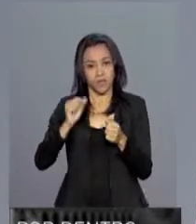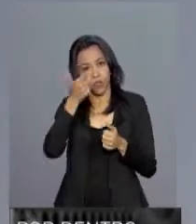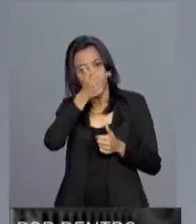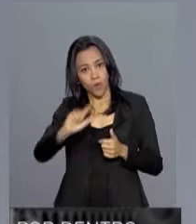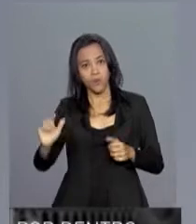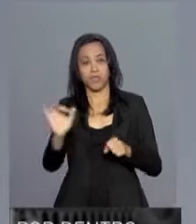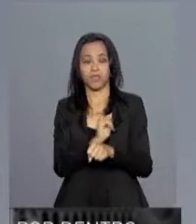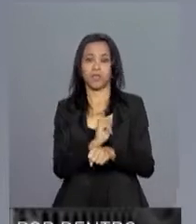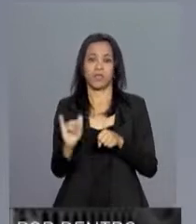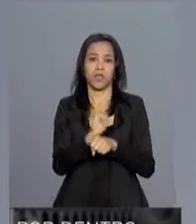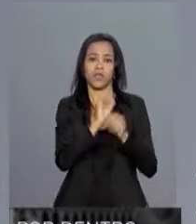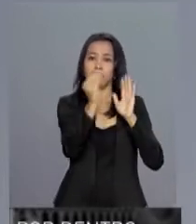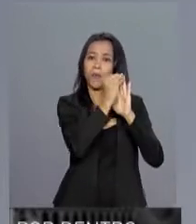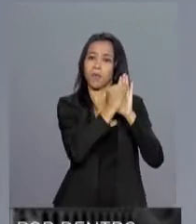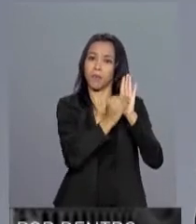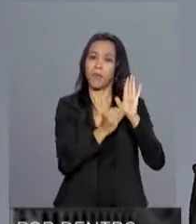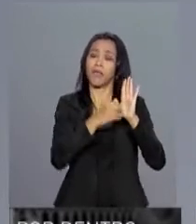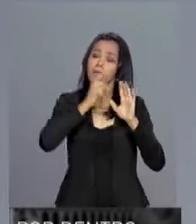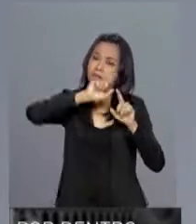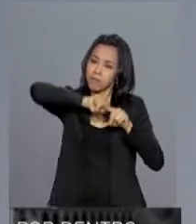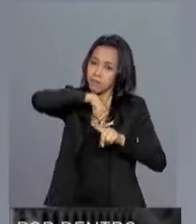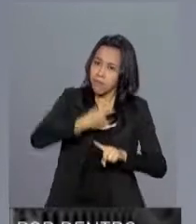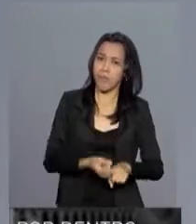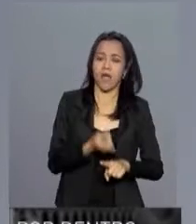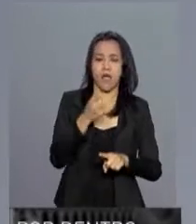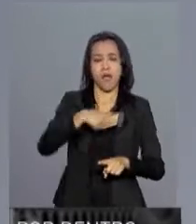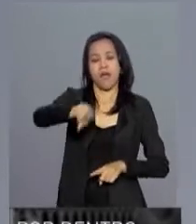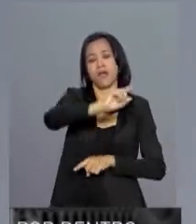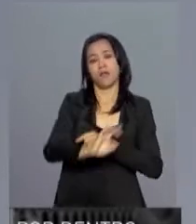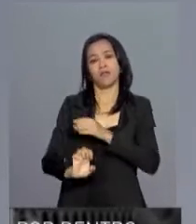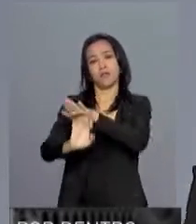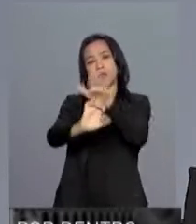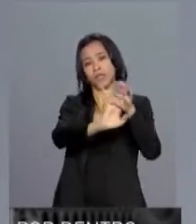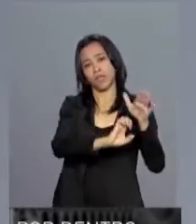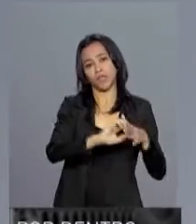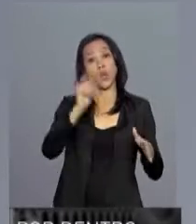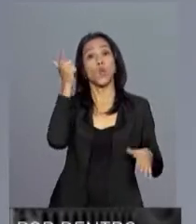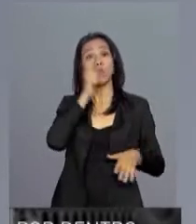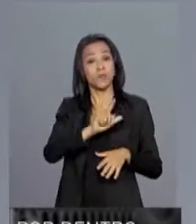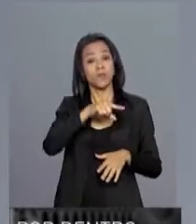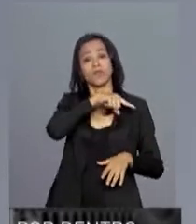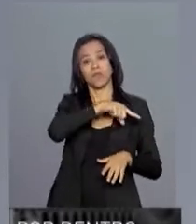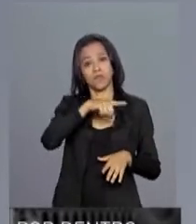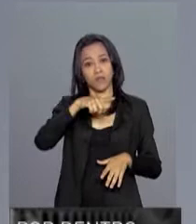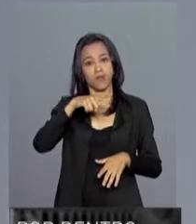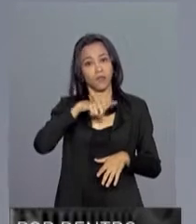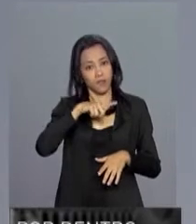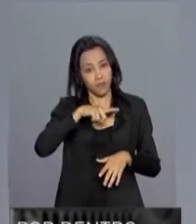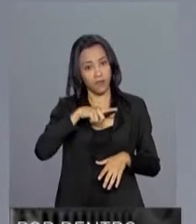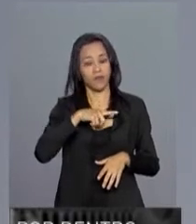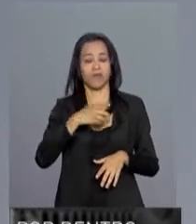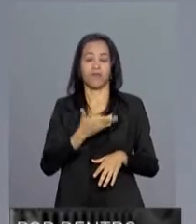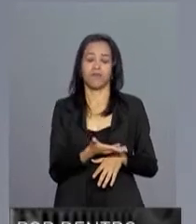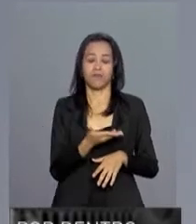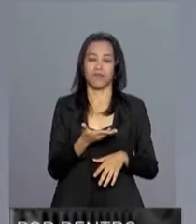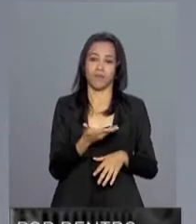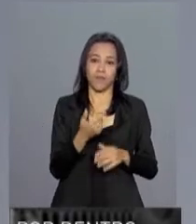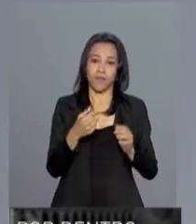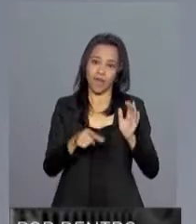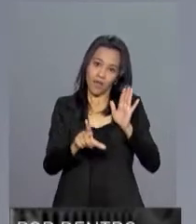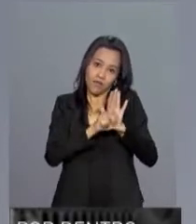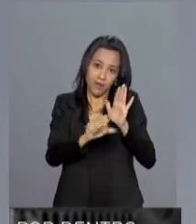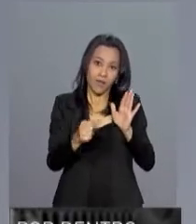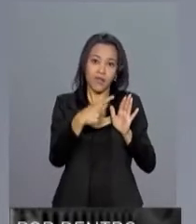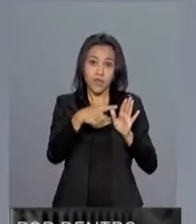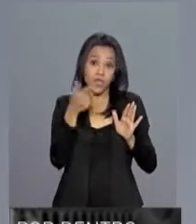estimular que mais empresas se beneficiam desse mecanismo e com isso apoia projetos culturais